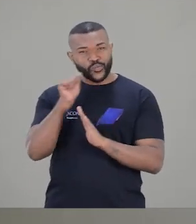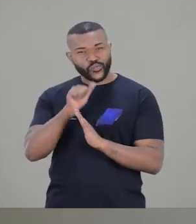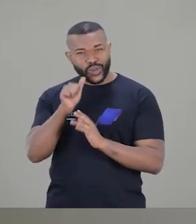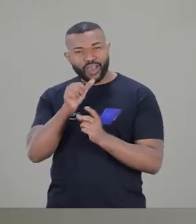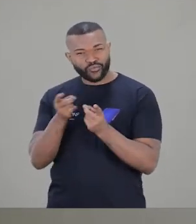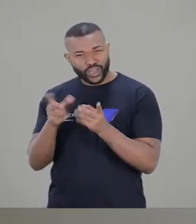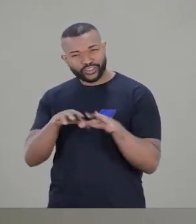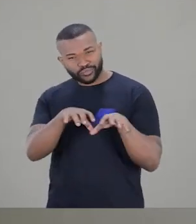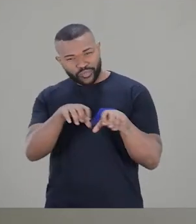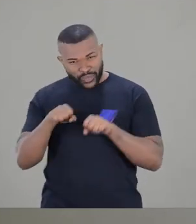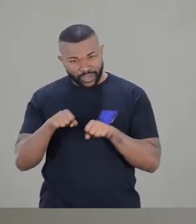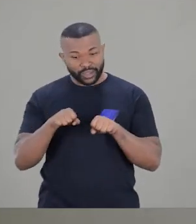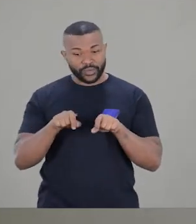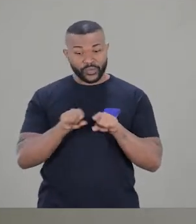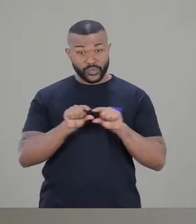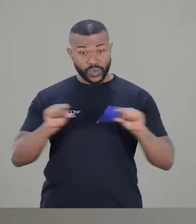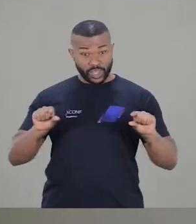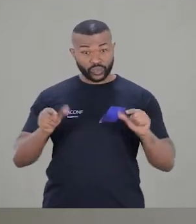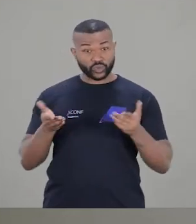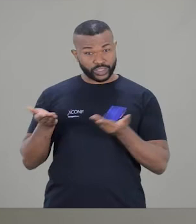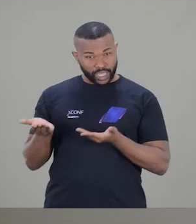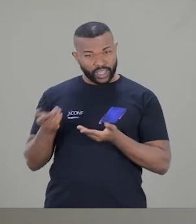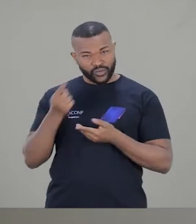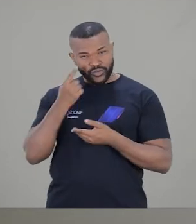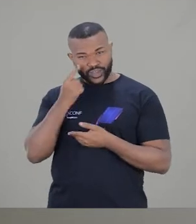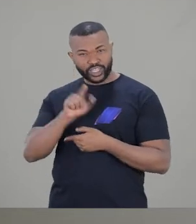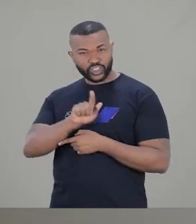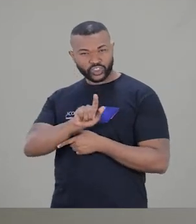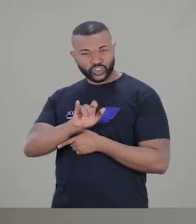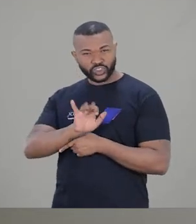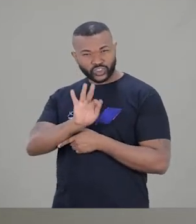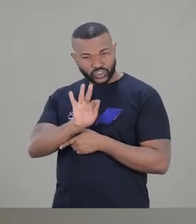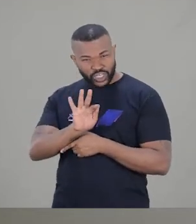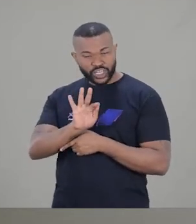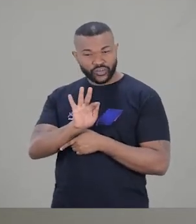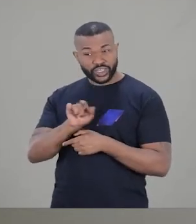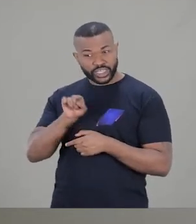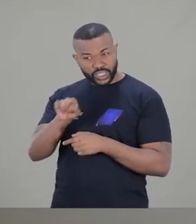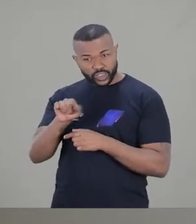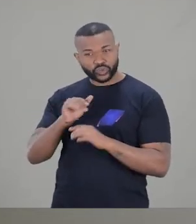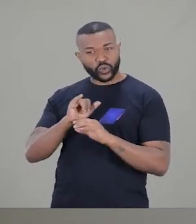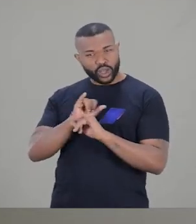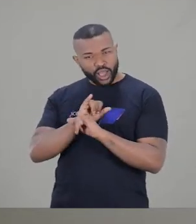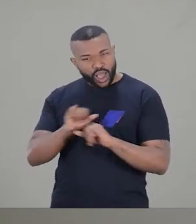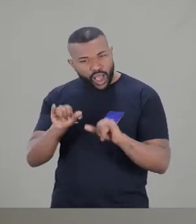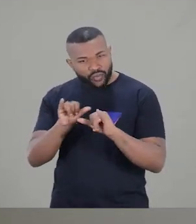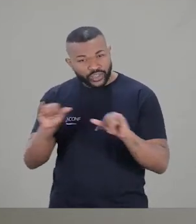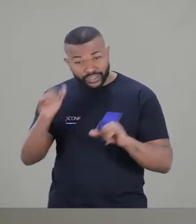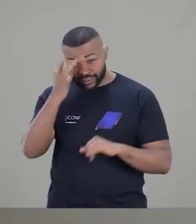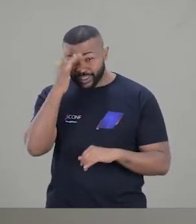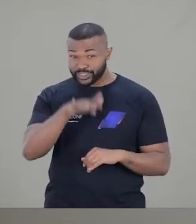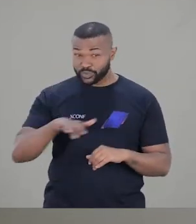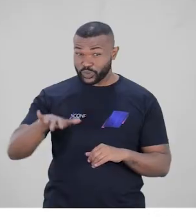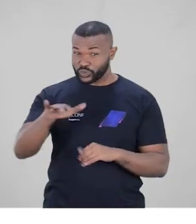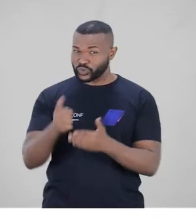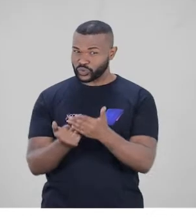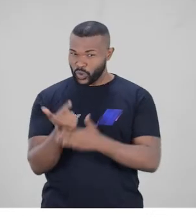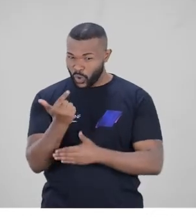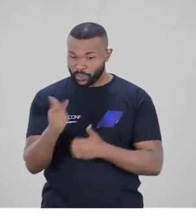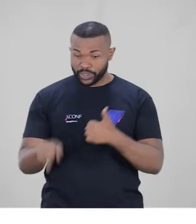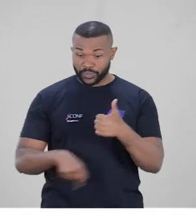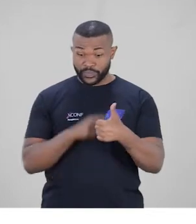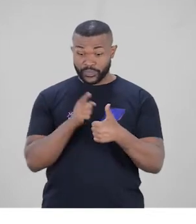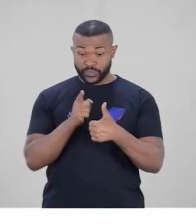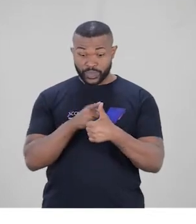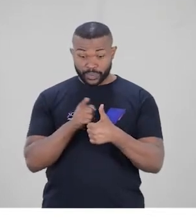da consultora. Aqui embaixo eu coloquei alguns GIFs, que são os GIFs que o Slack manda avisando o pessoal das releases.